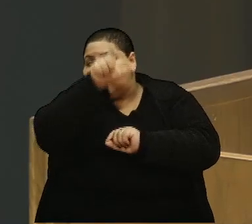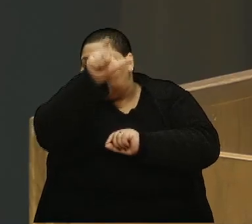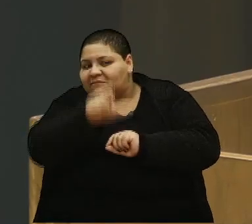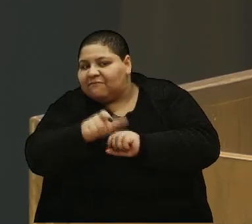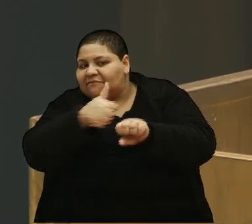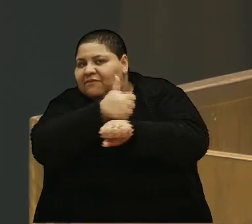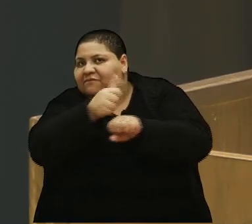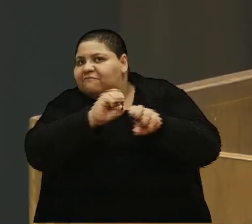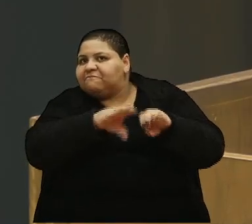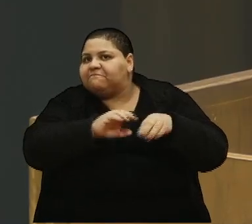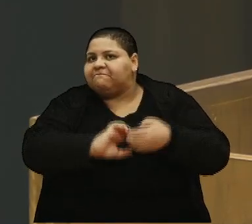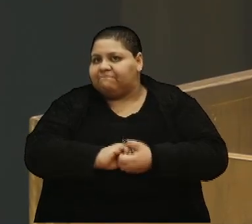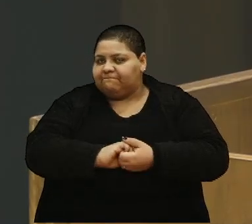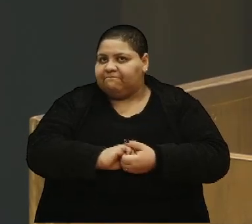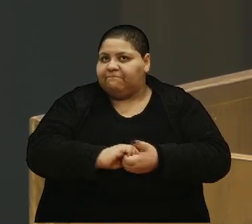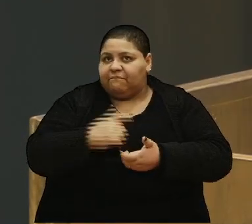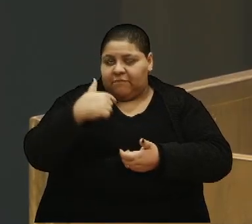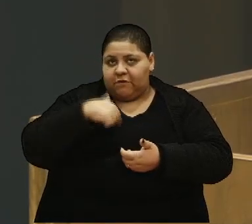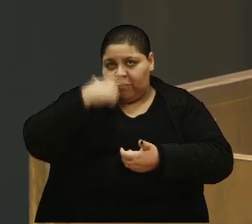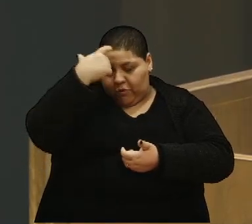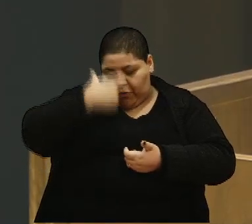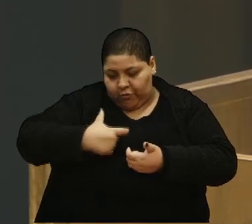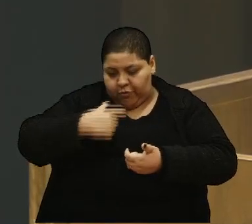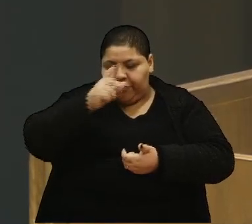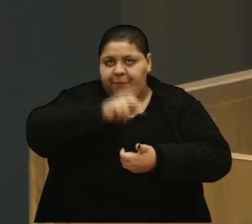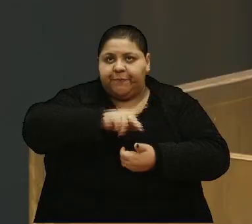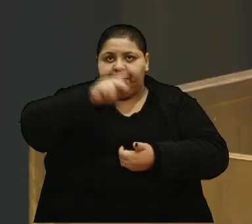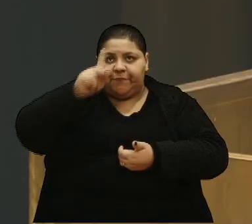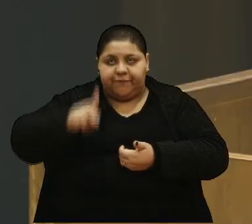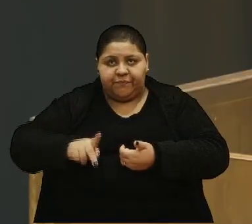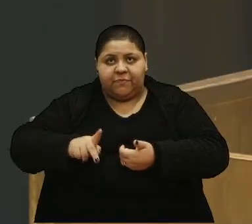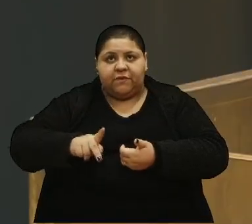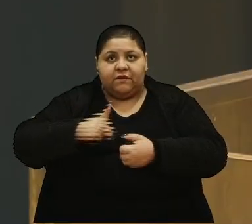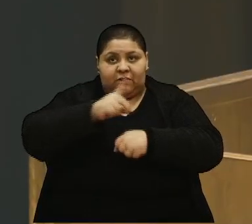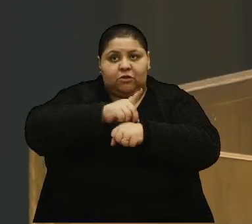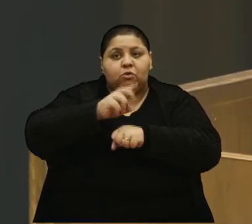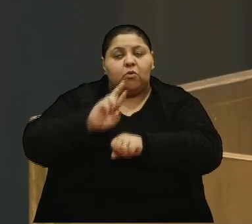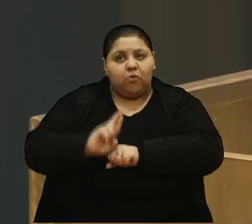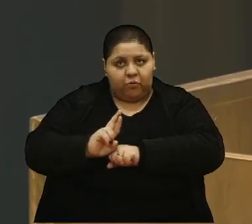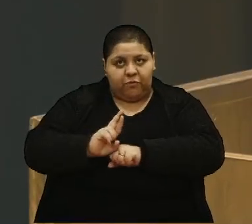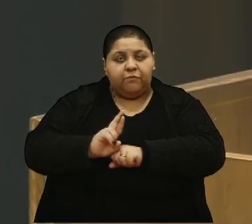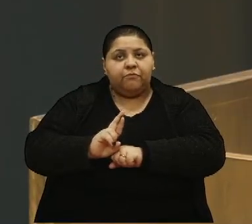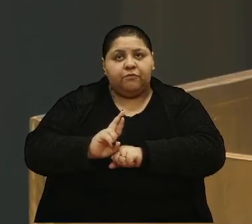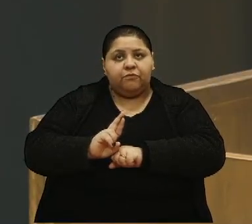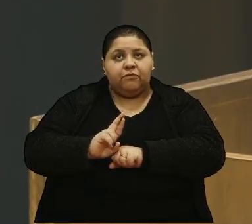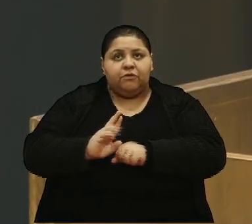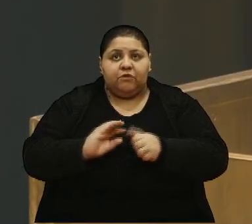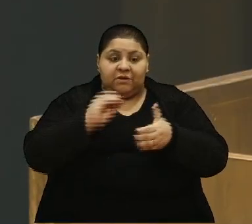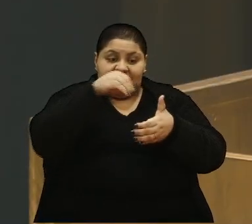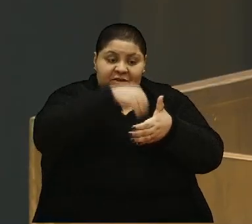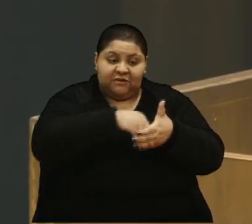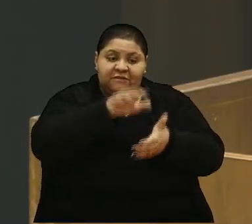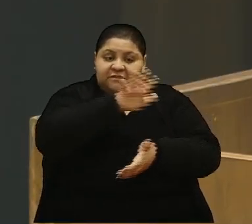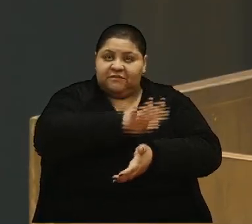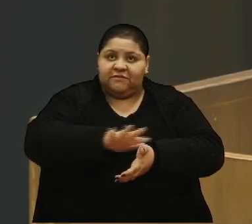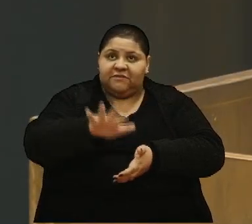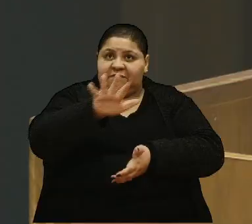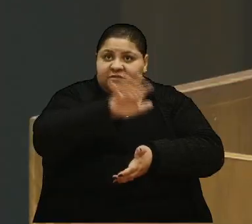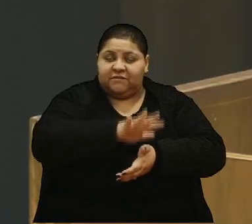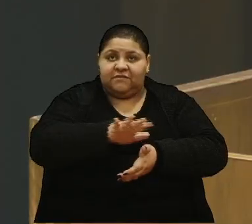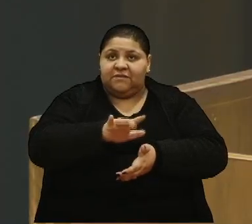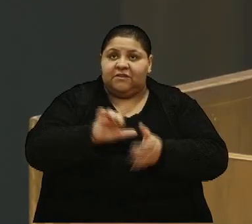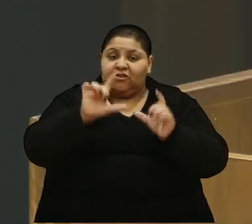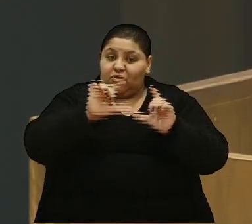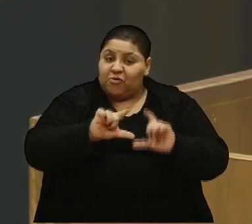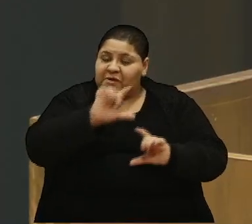da educação? Eu sou professor com doutorado. E dentro da educação, os que